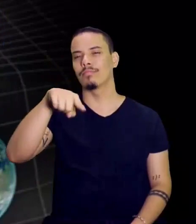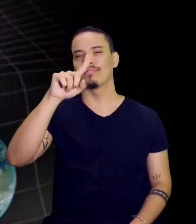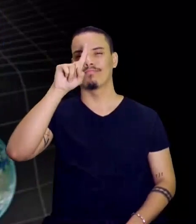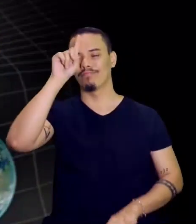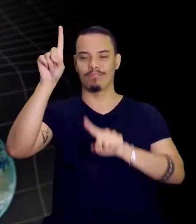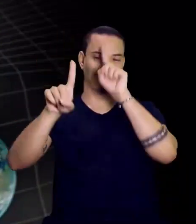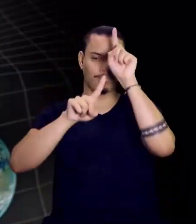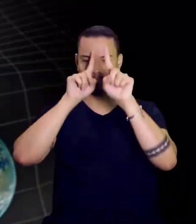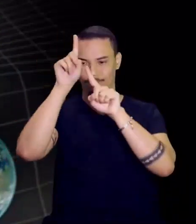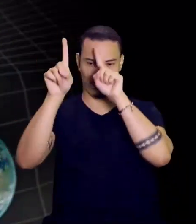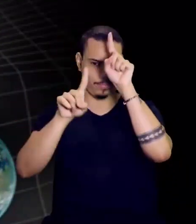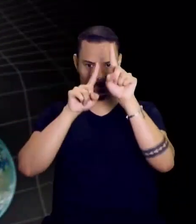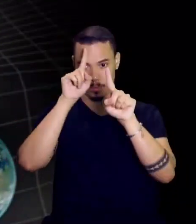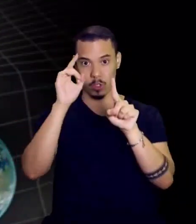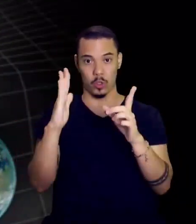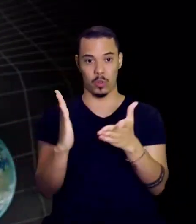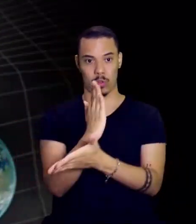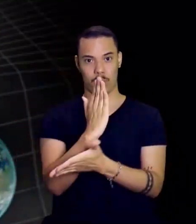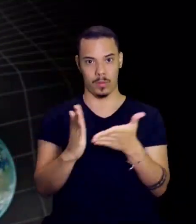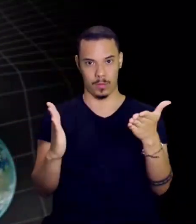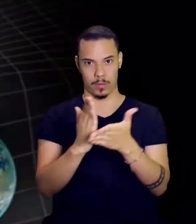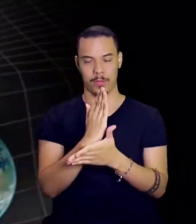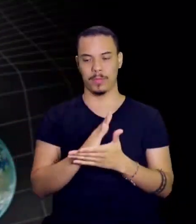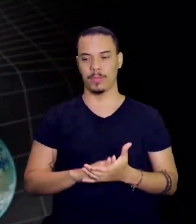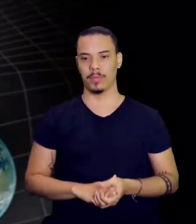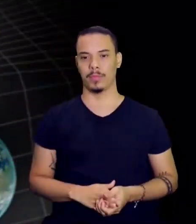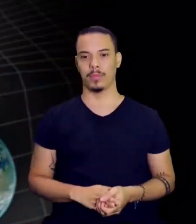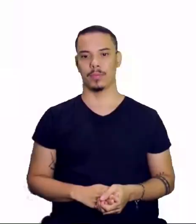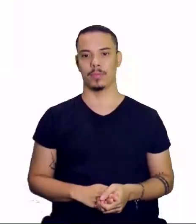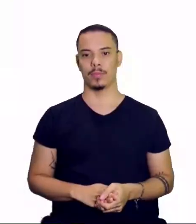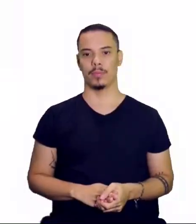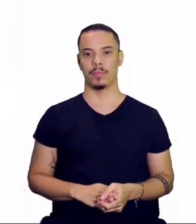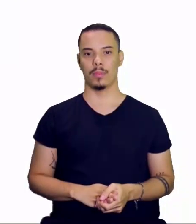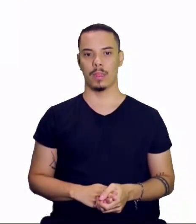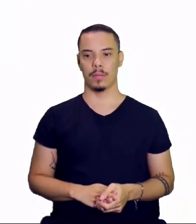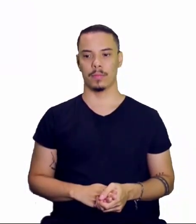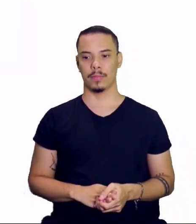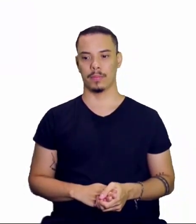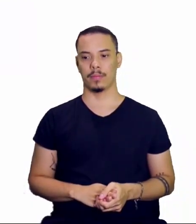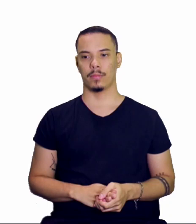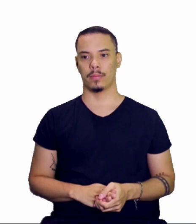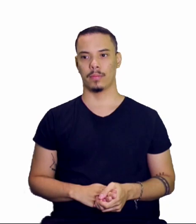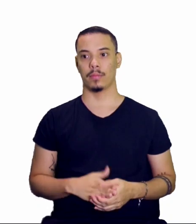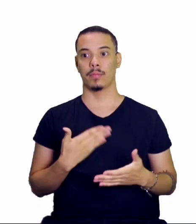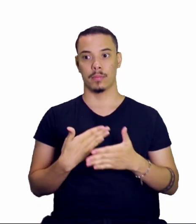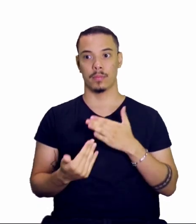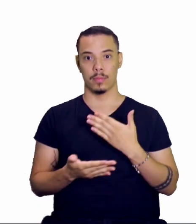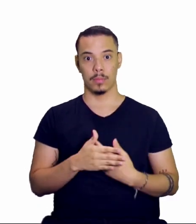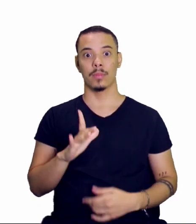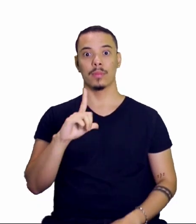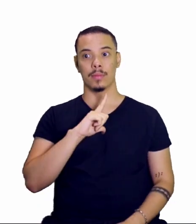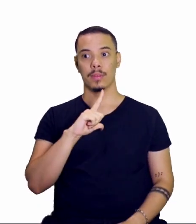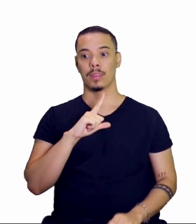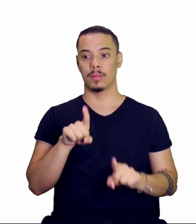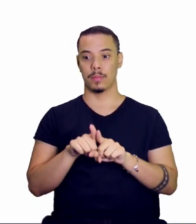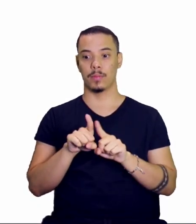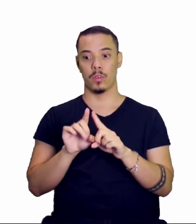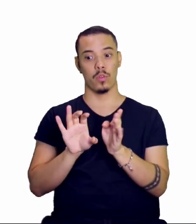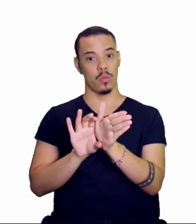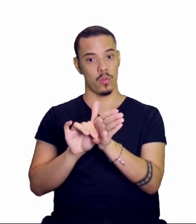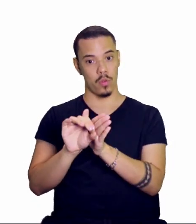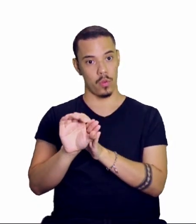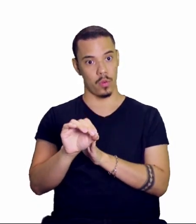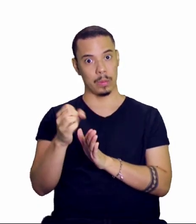criativo, a gente só tá falando alguns. Vamos continuar ali, olha só. E qualquer coisa tem o titio Google, né? Se Titio tiver Google.